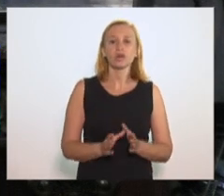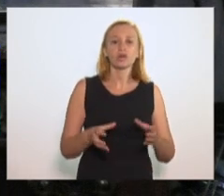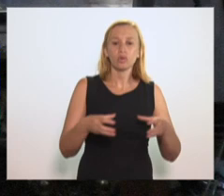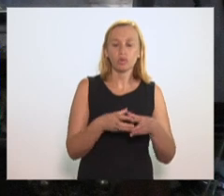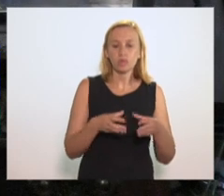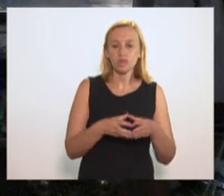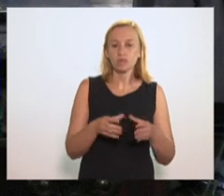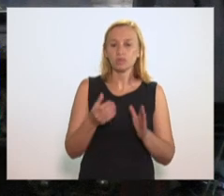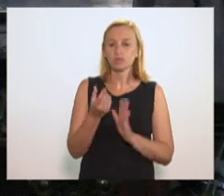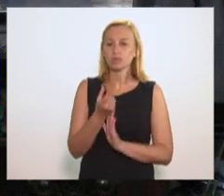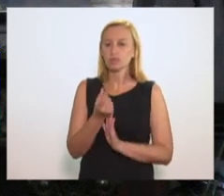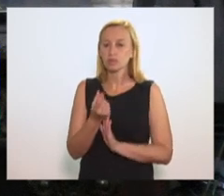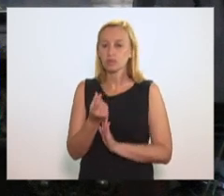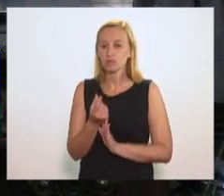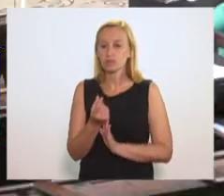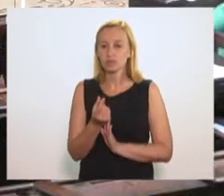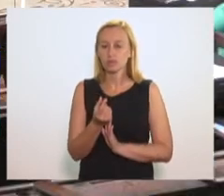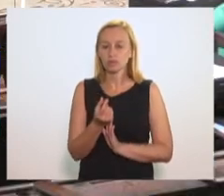Rodrigo Amorim